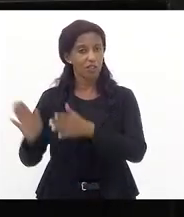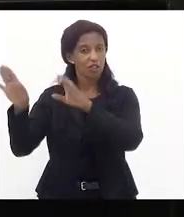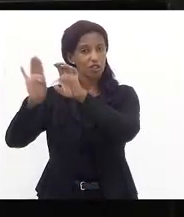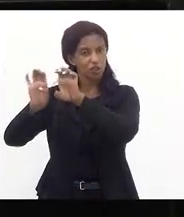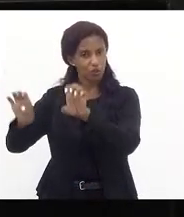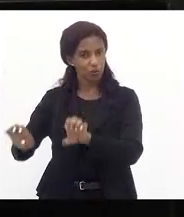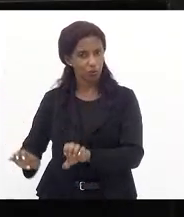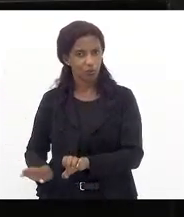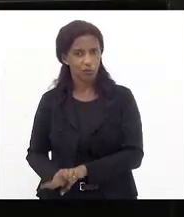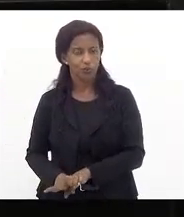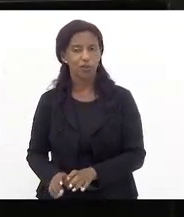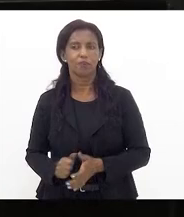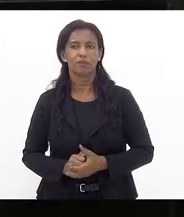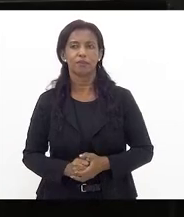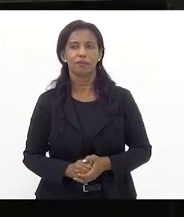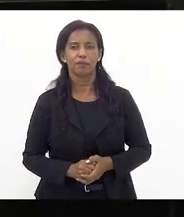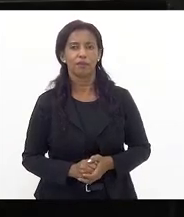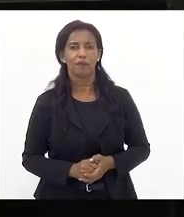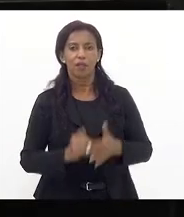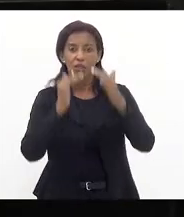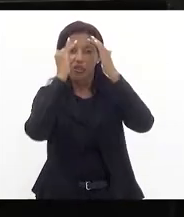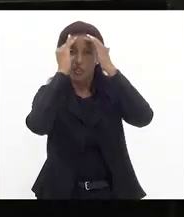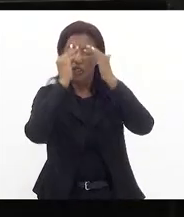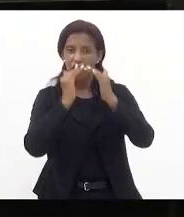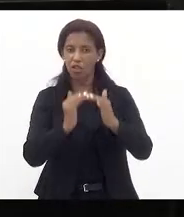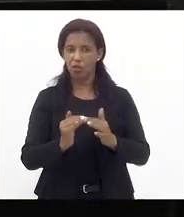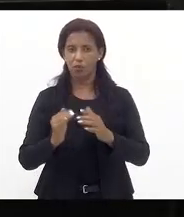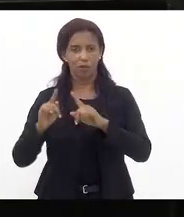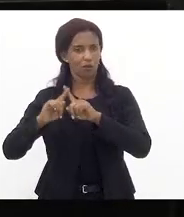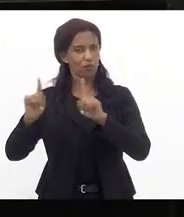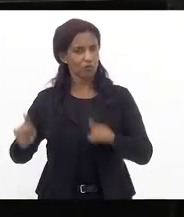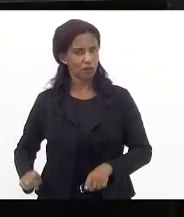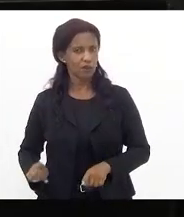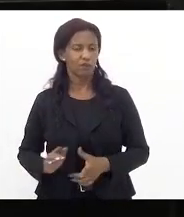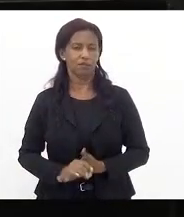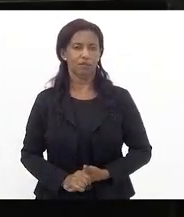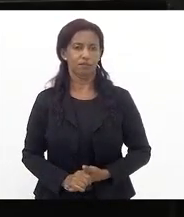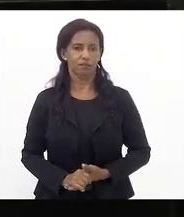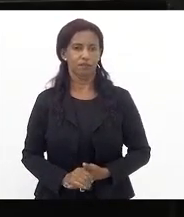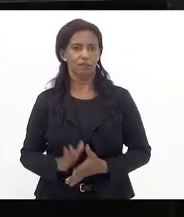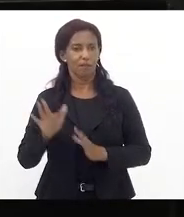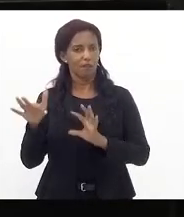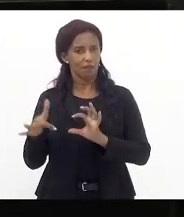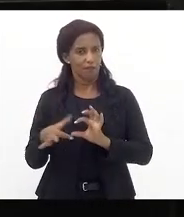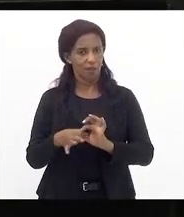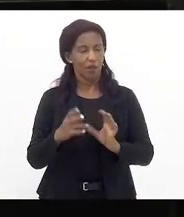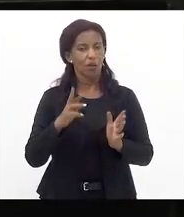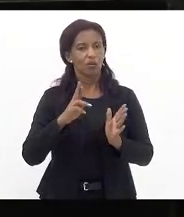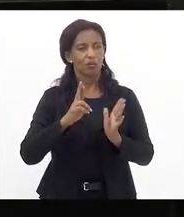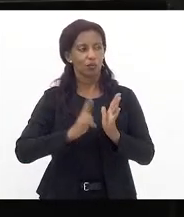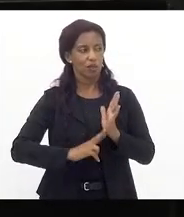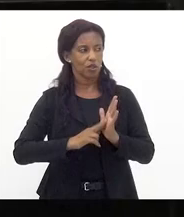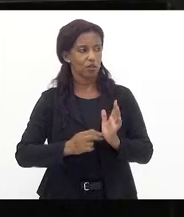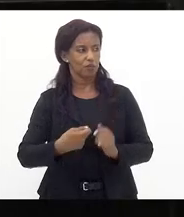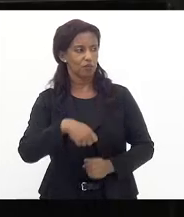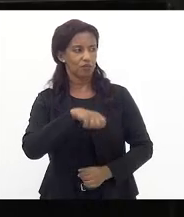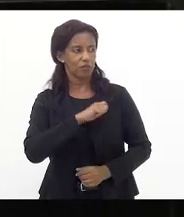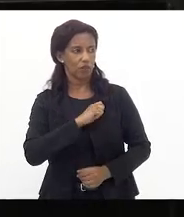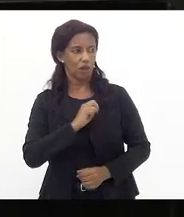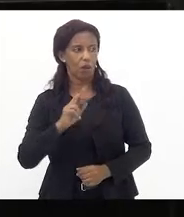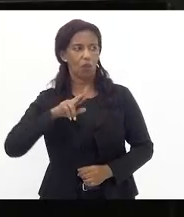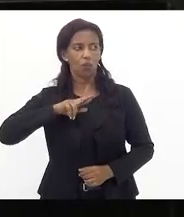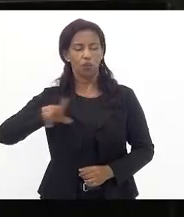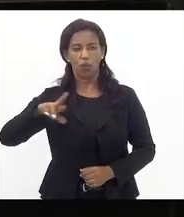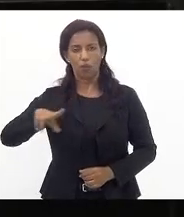infraestrutura e de respeito aos servidores. A adesão do regime de recuperação fiscal não